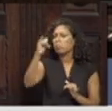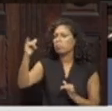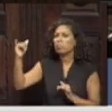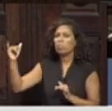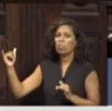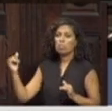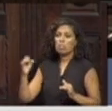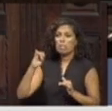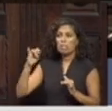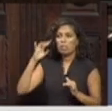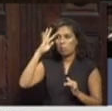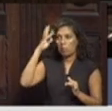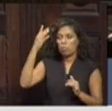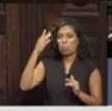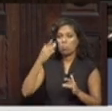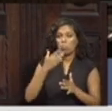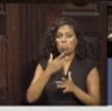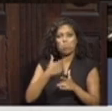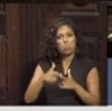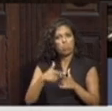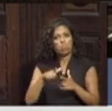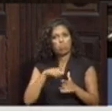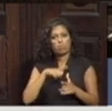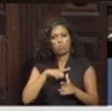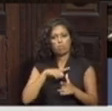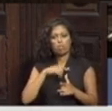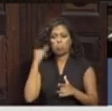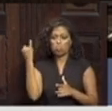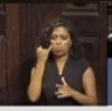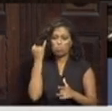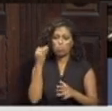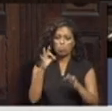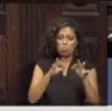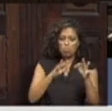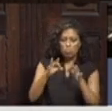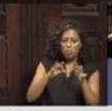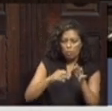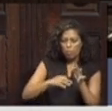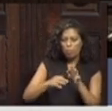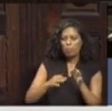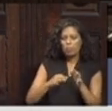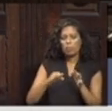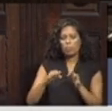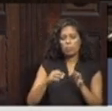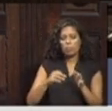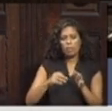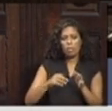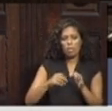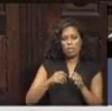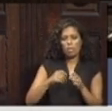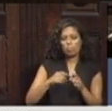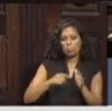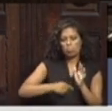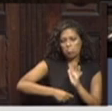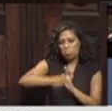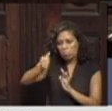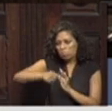emergência, deputada Marta Rocha, para situações em que eventualmente fosse necessário fazer um manejo da